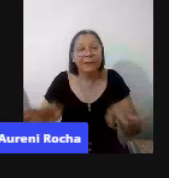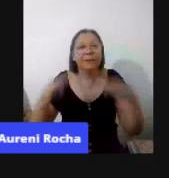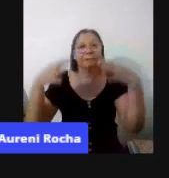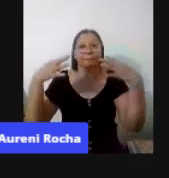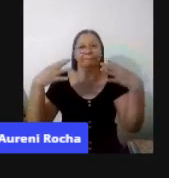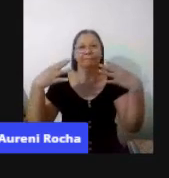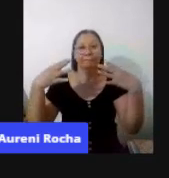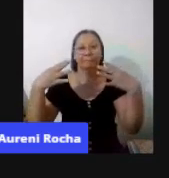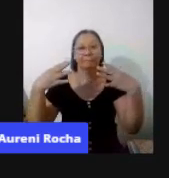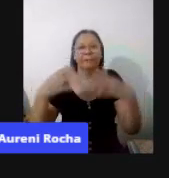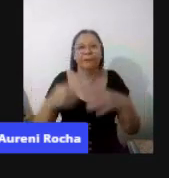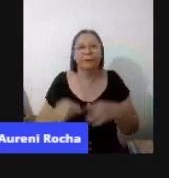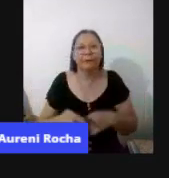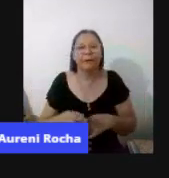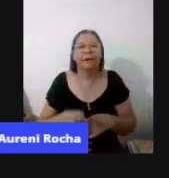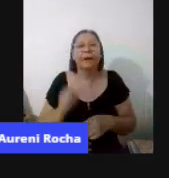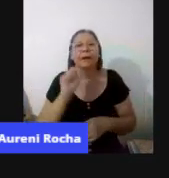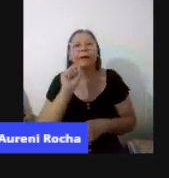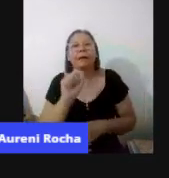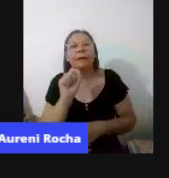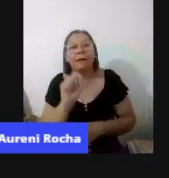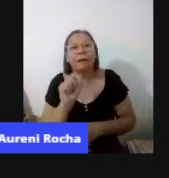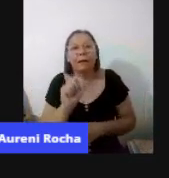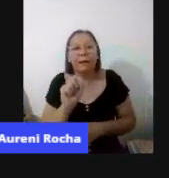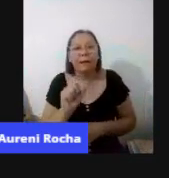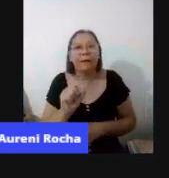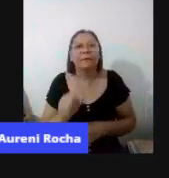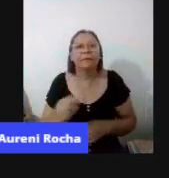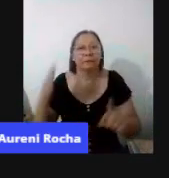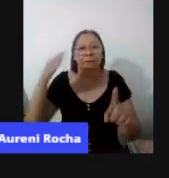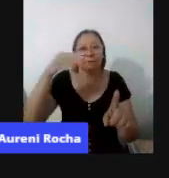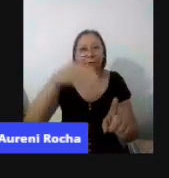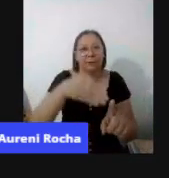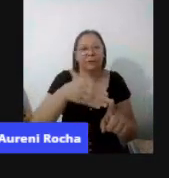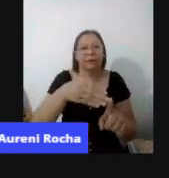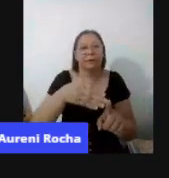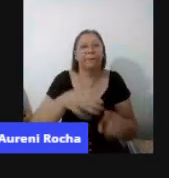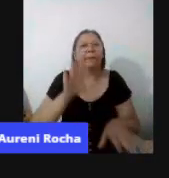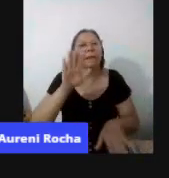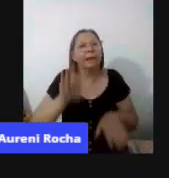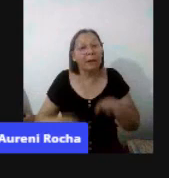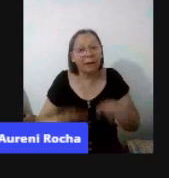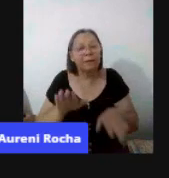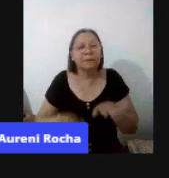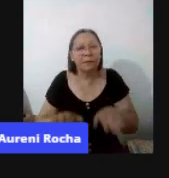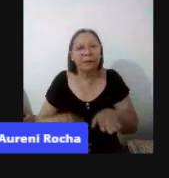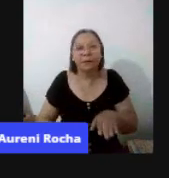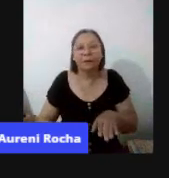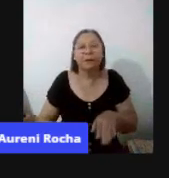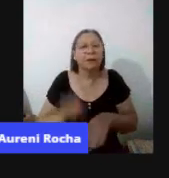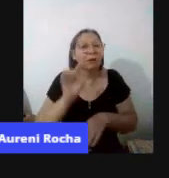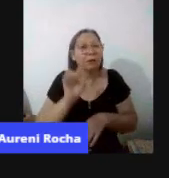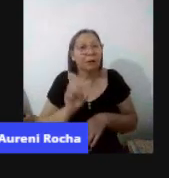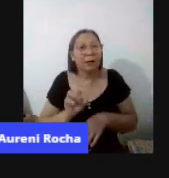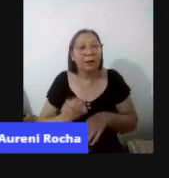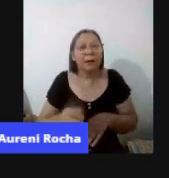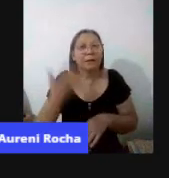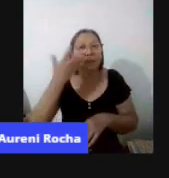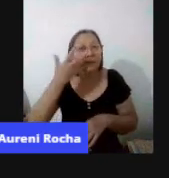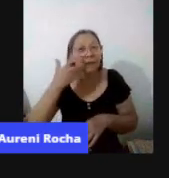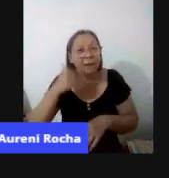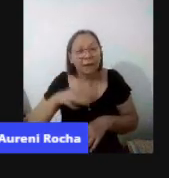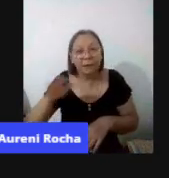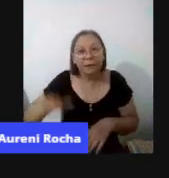acordo com o nosso público, quem é que nós estamos procurando atingir. Às vezes são as crianças diretamente, as crianças um pouco maiores, eles já têm